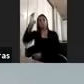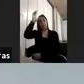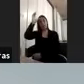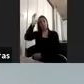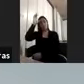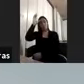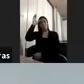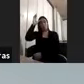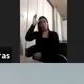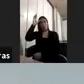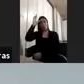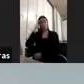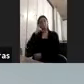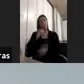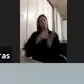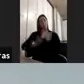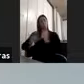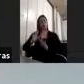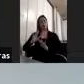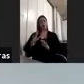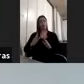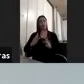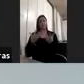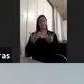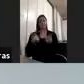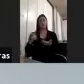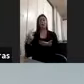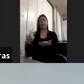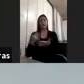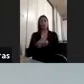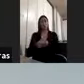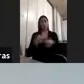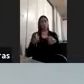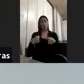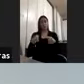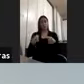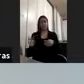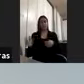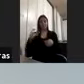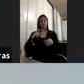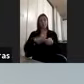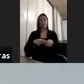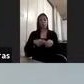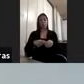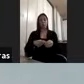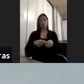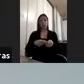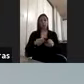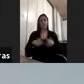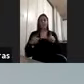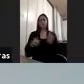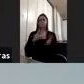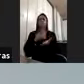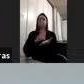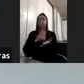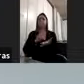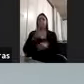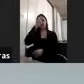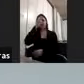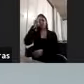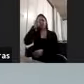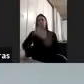dessas decisões equivocadas. Ela tem espalhado por aí uma mentira, dizendo que o sindicato não quis negociar.